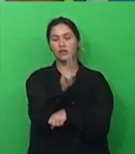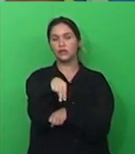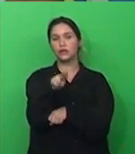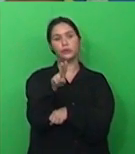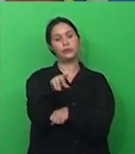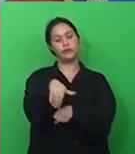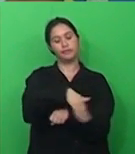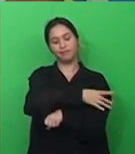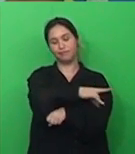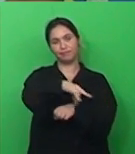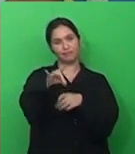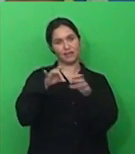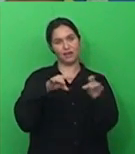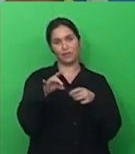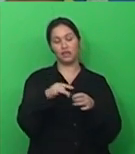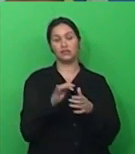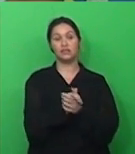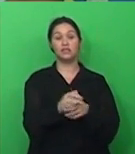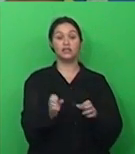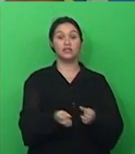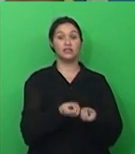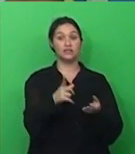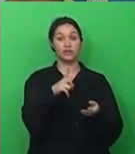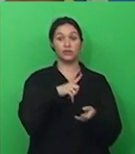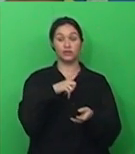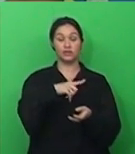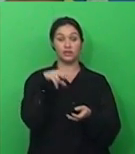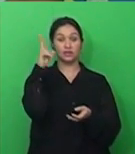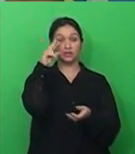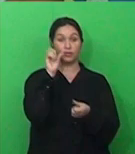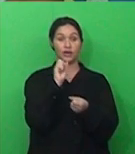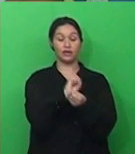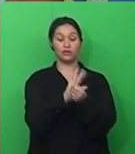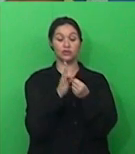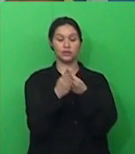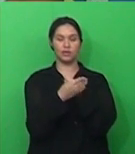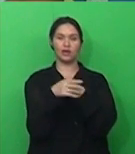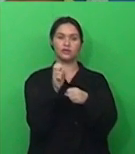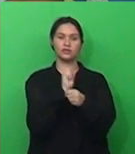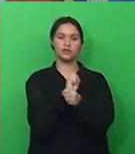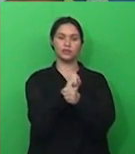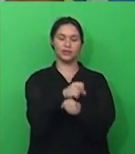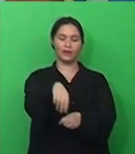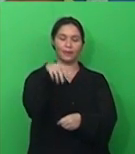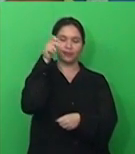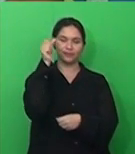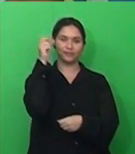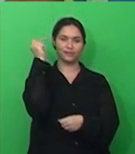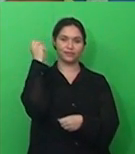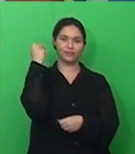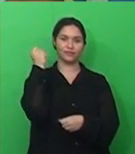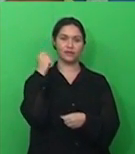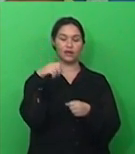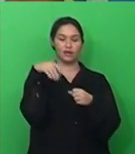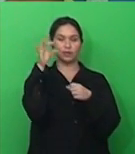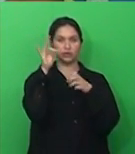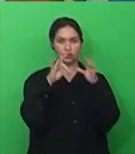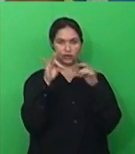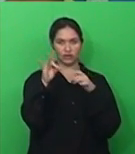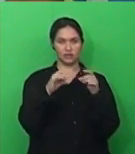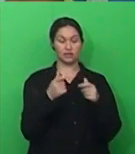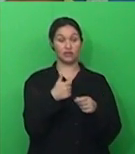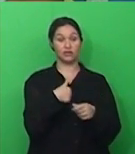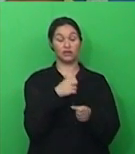antigos, que já estão esperando há mais tempo, né? É, eu concordo. Eu espero que seja assim, né? Inclusive, acho que se